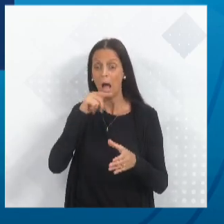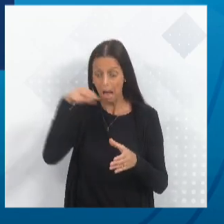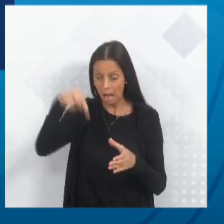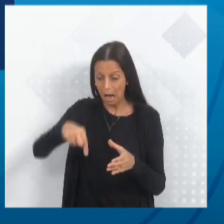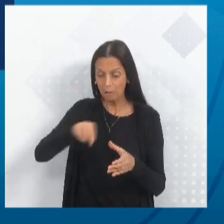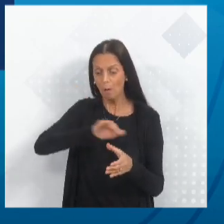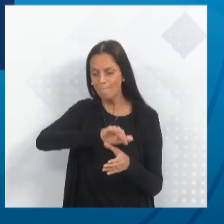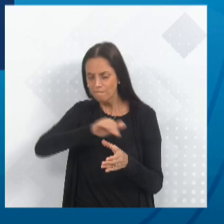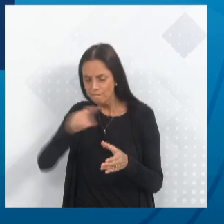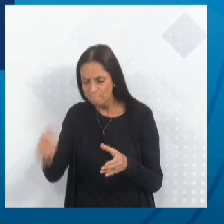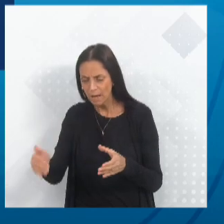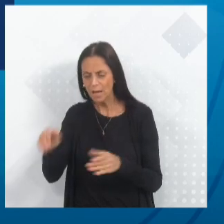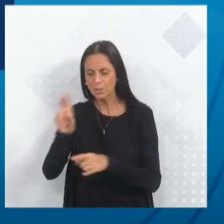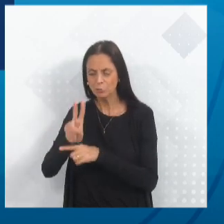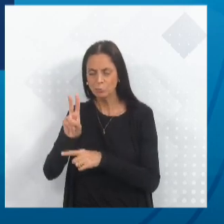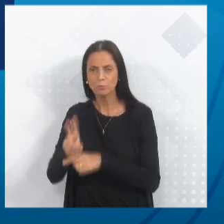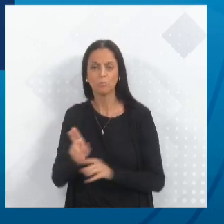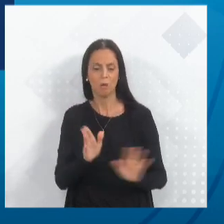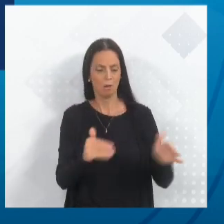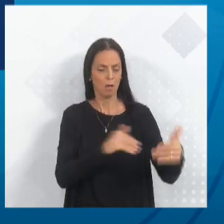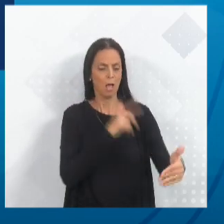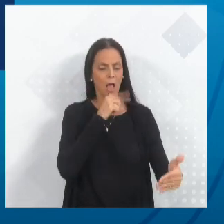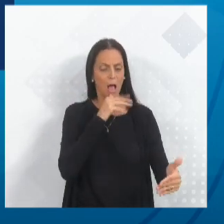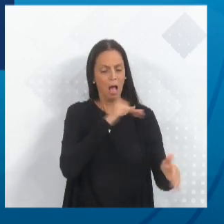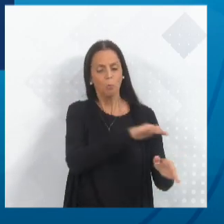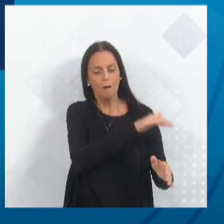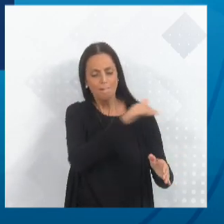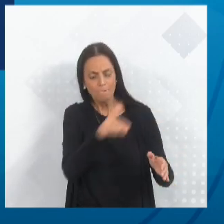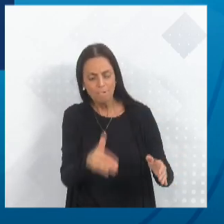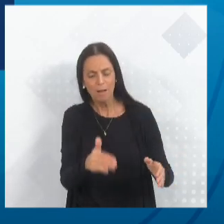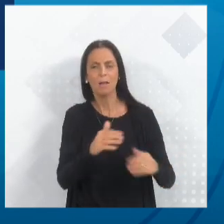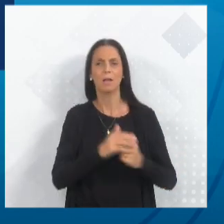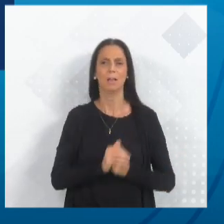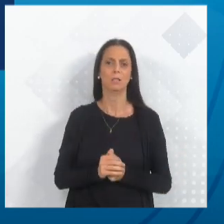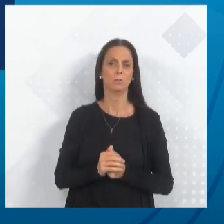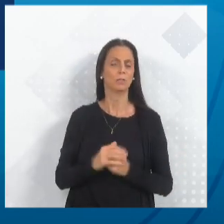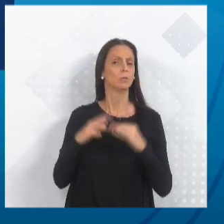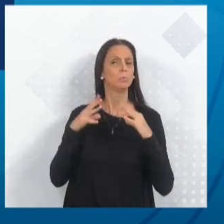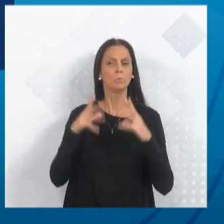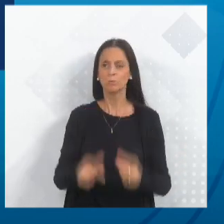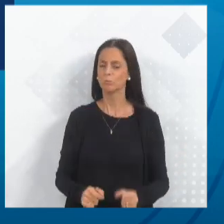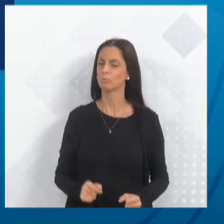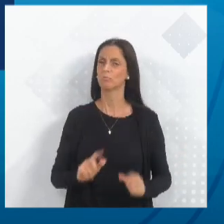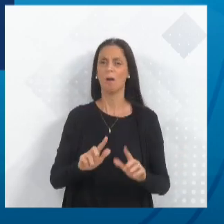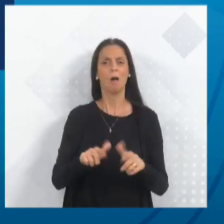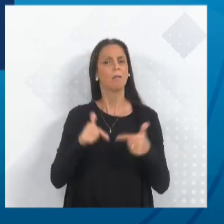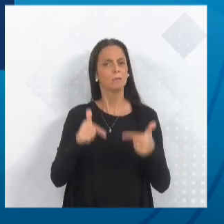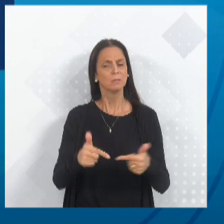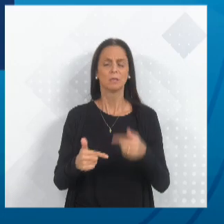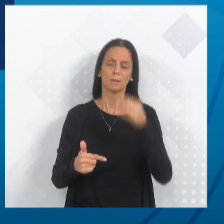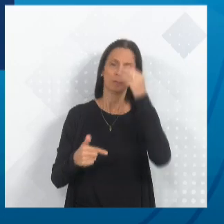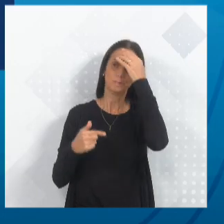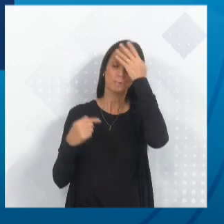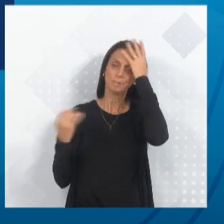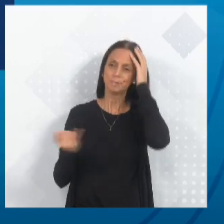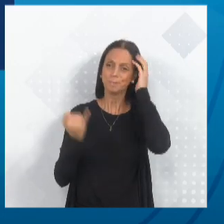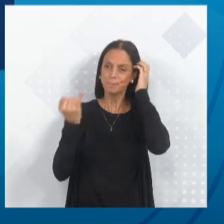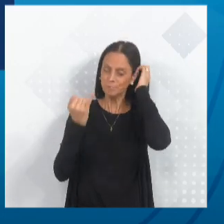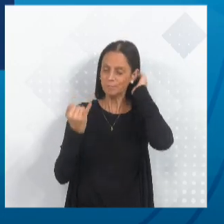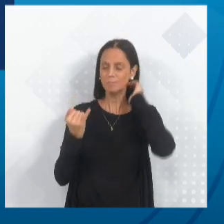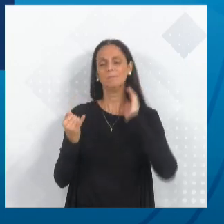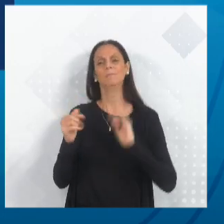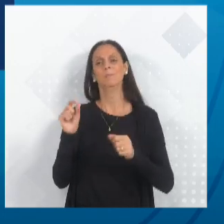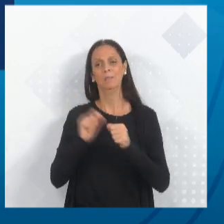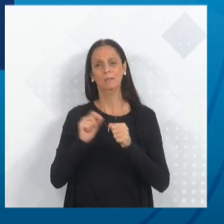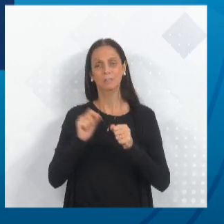telas caixas d'águas reservatórios são várias ações importantes atenção aos